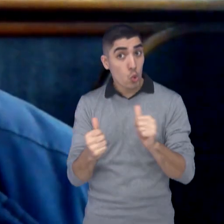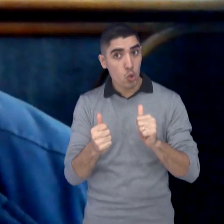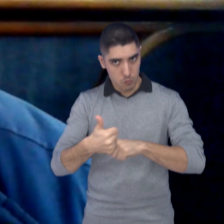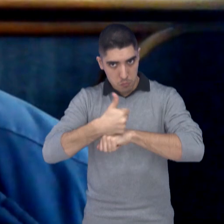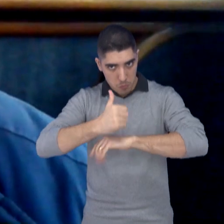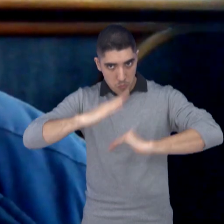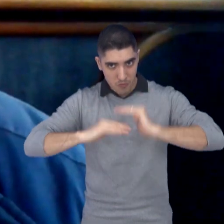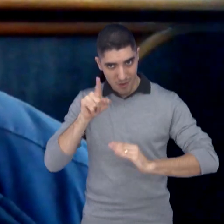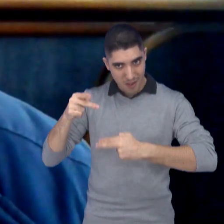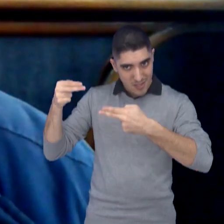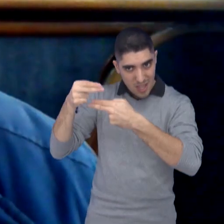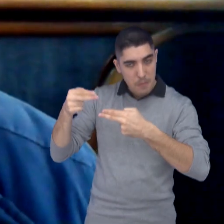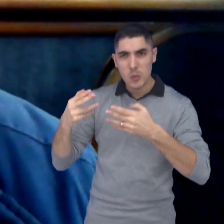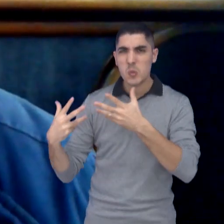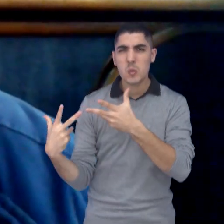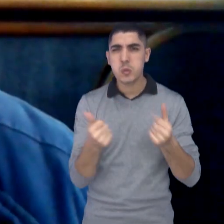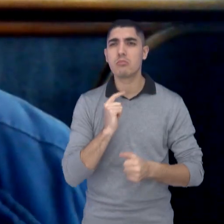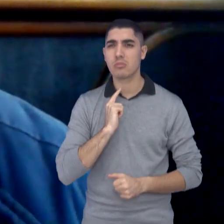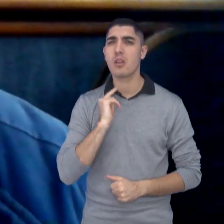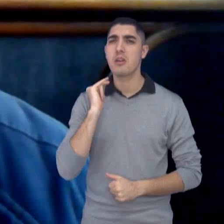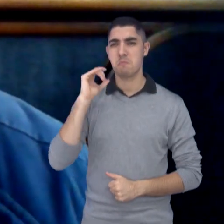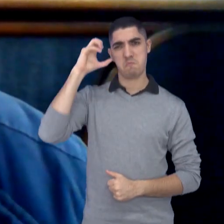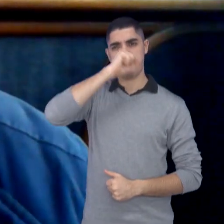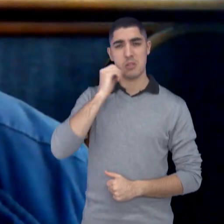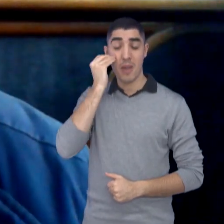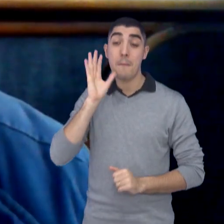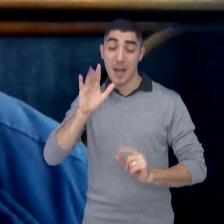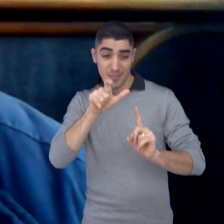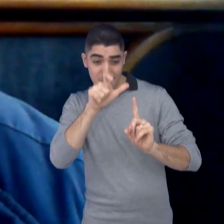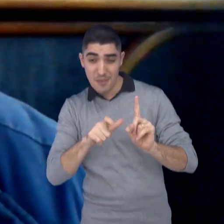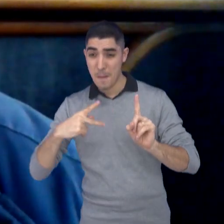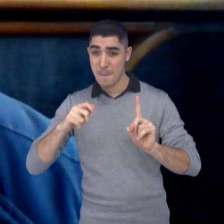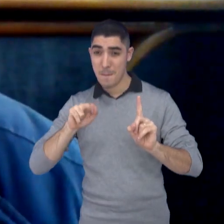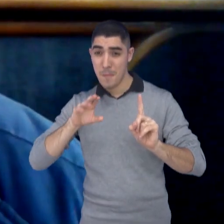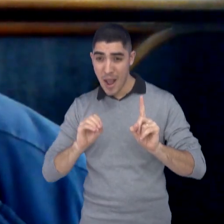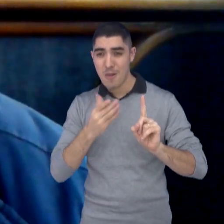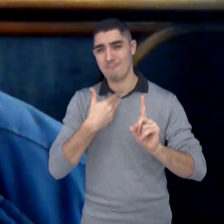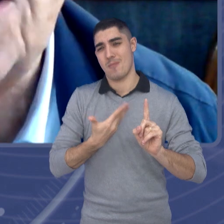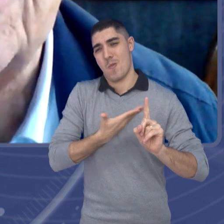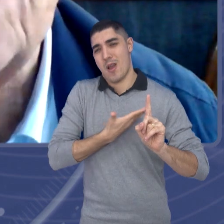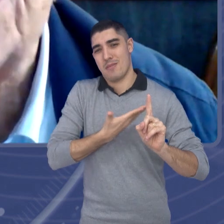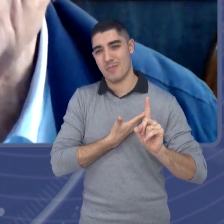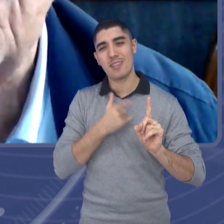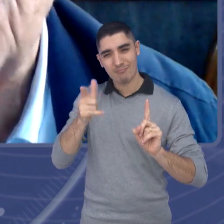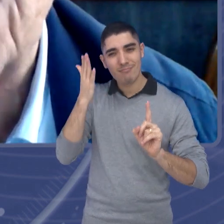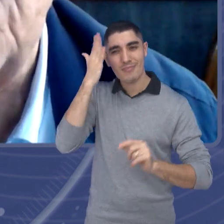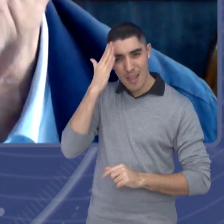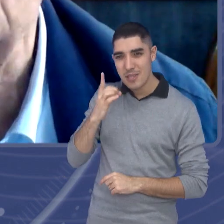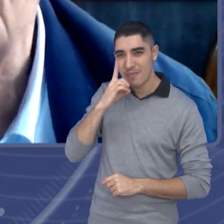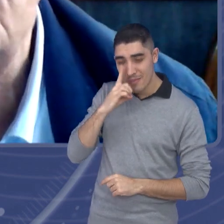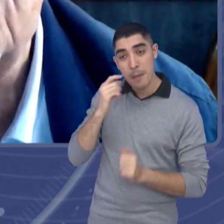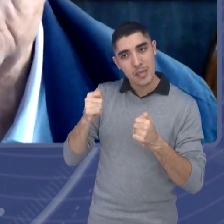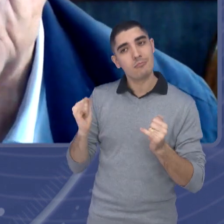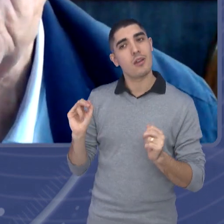mal informado e que não fale bem. Mas o Paulo, é meu amigo e você sabe, né, Daniela? A gente tem que preservar os